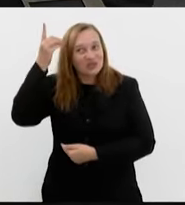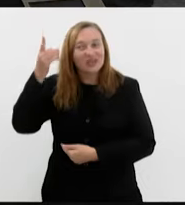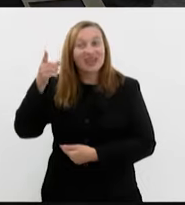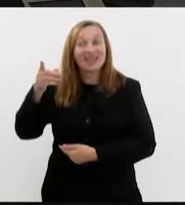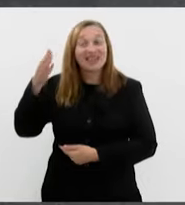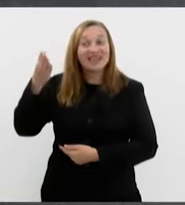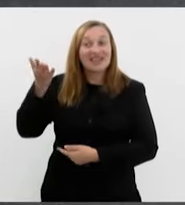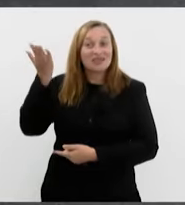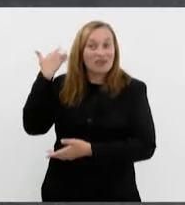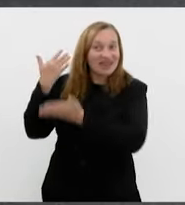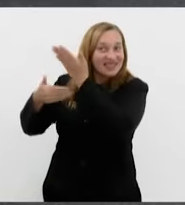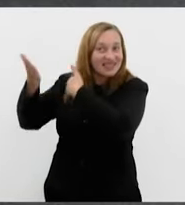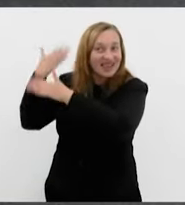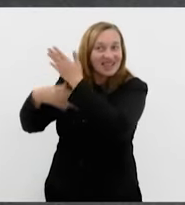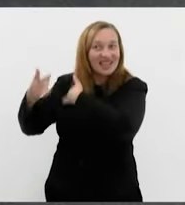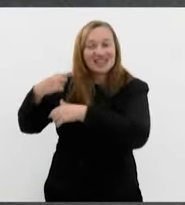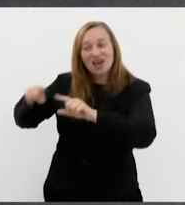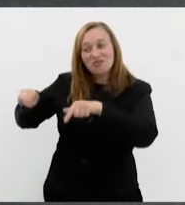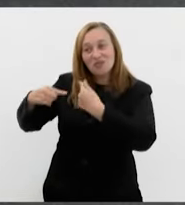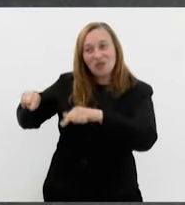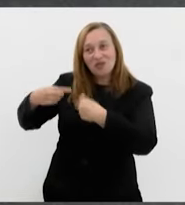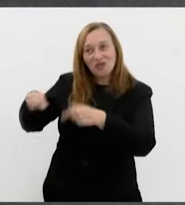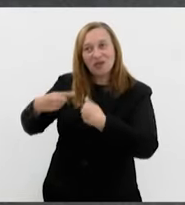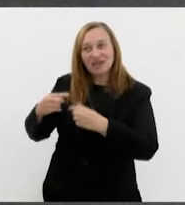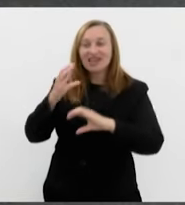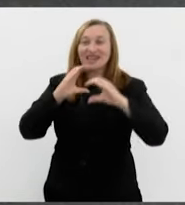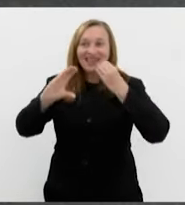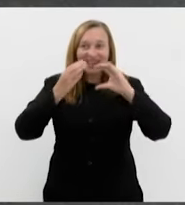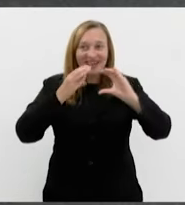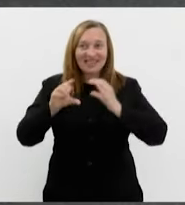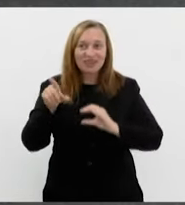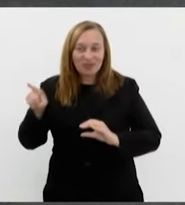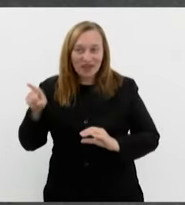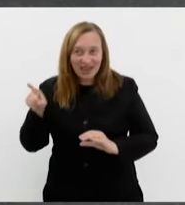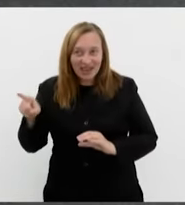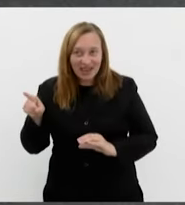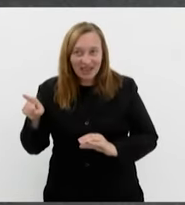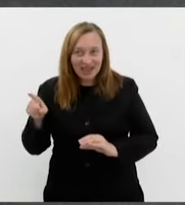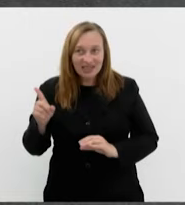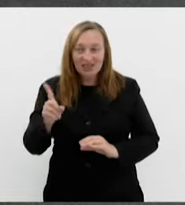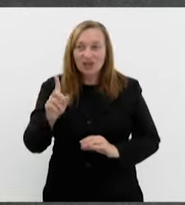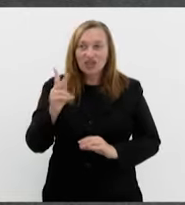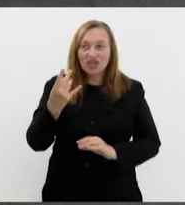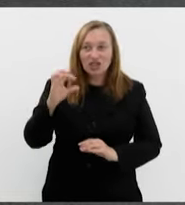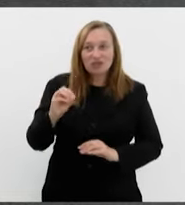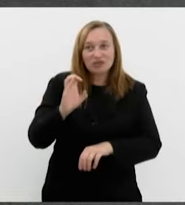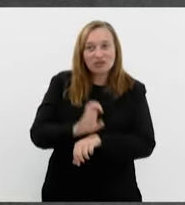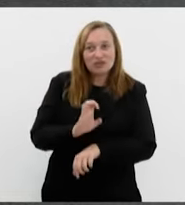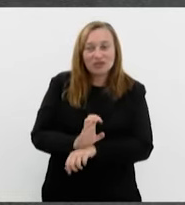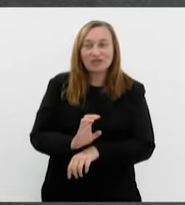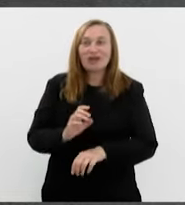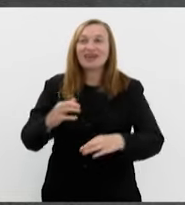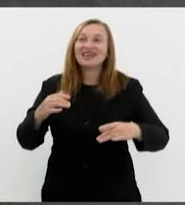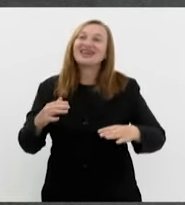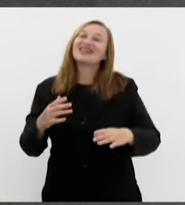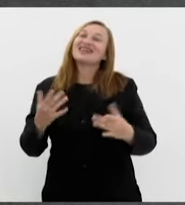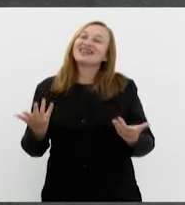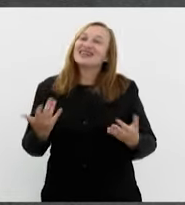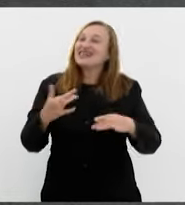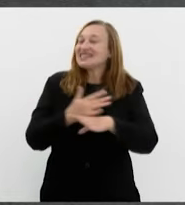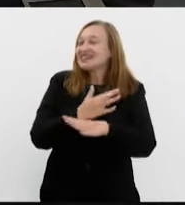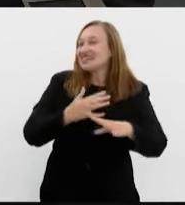favor, ele deputado. Ele está provocando para ver se a gente canta para ele, não o hino do Estado, mas Cidade Maravilhosa. Ah, é isso que ele